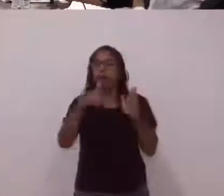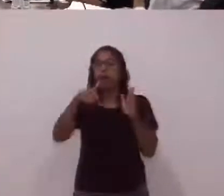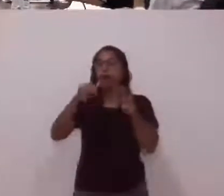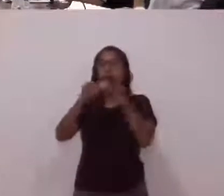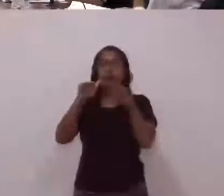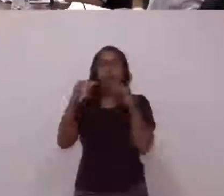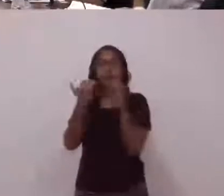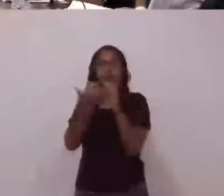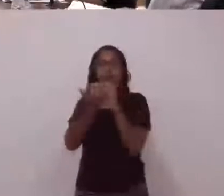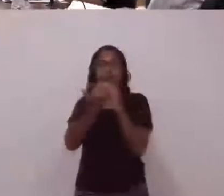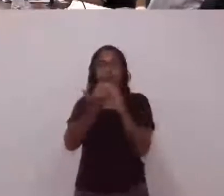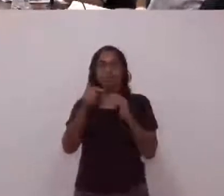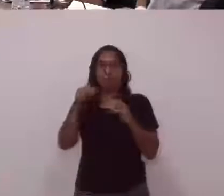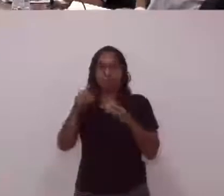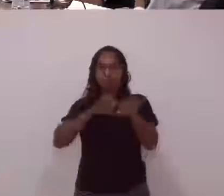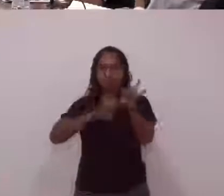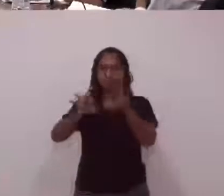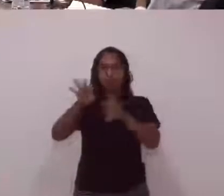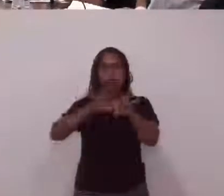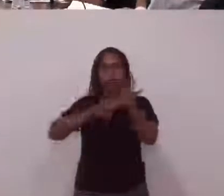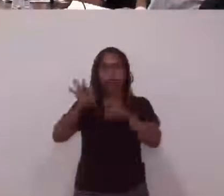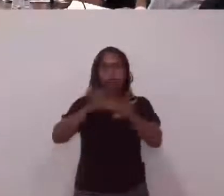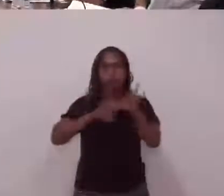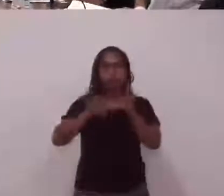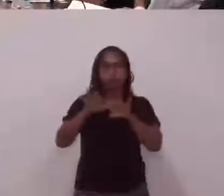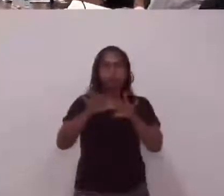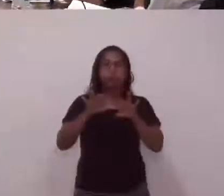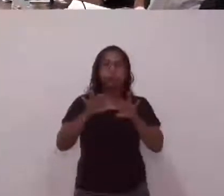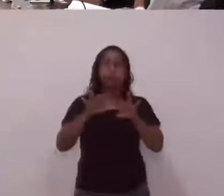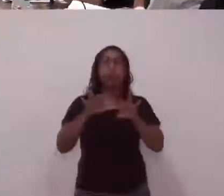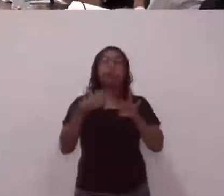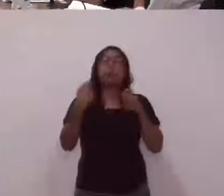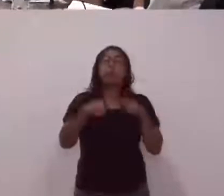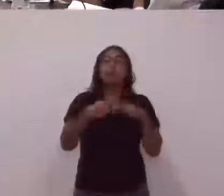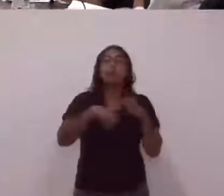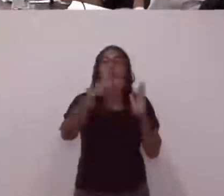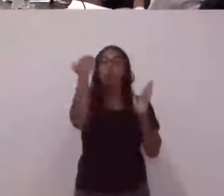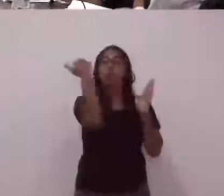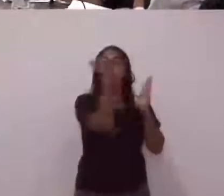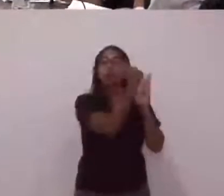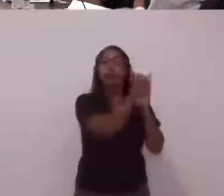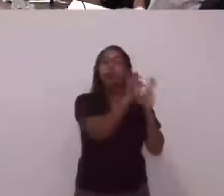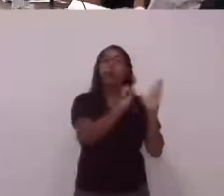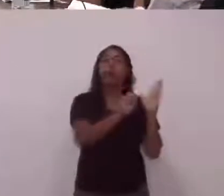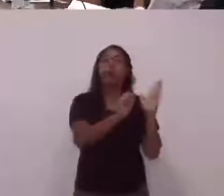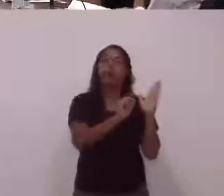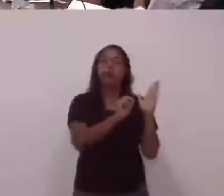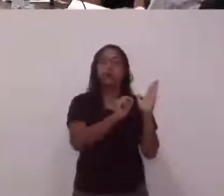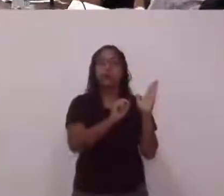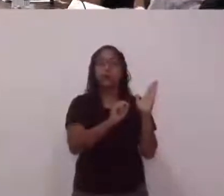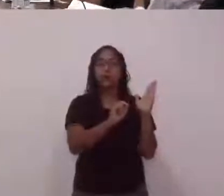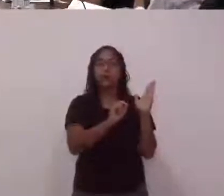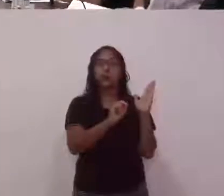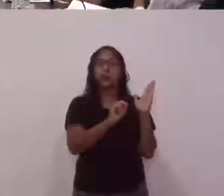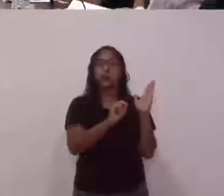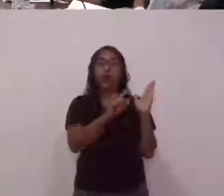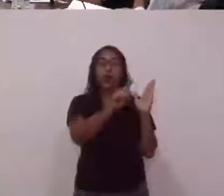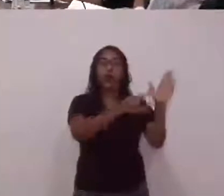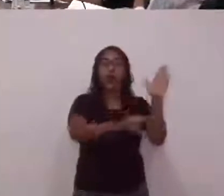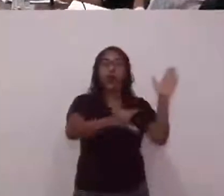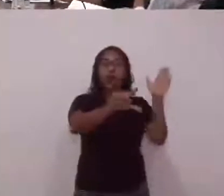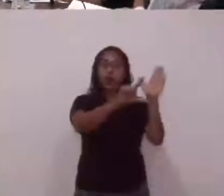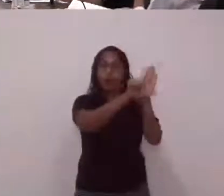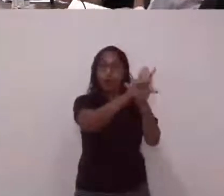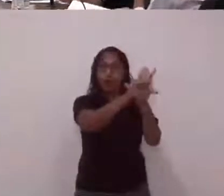infrações definidas no artigo anterior, obedecerá a seguinte rito. Se outro não for estabelecido pela legislação de